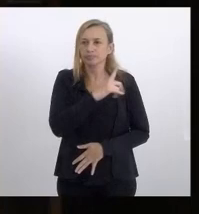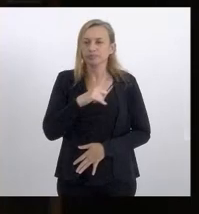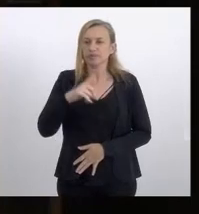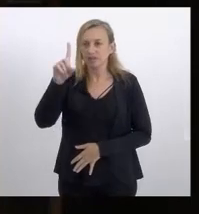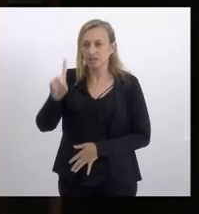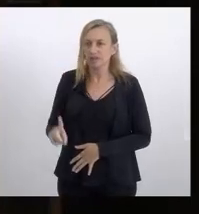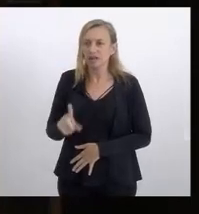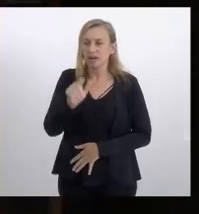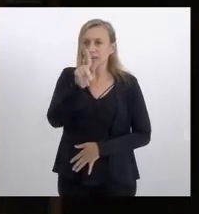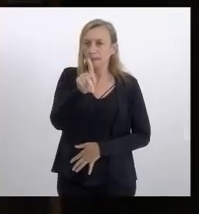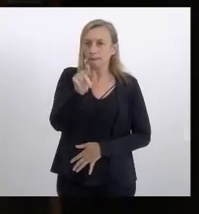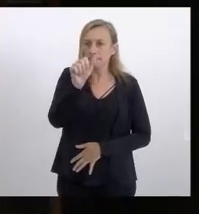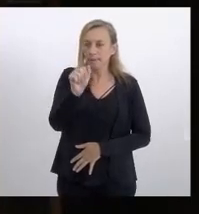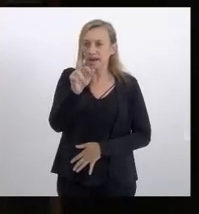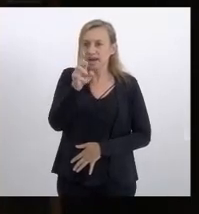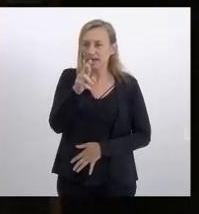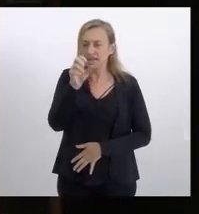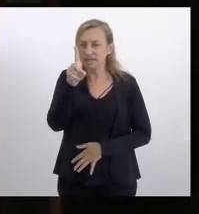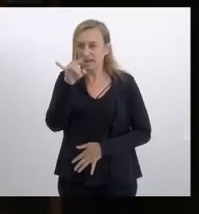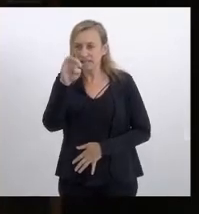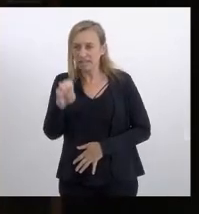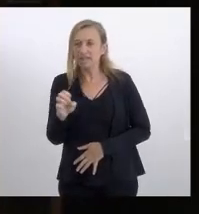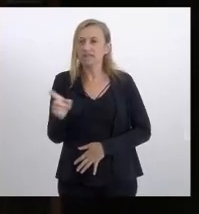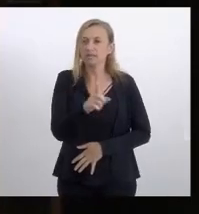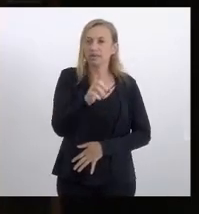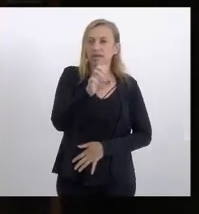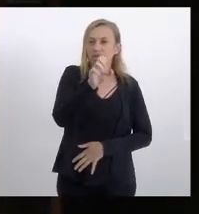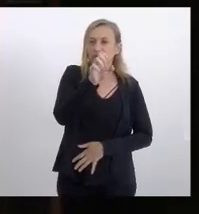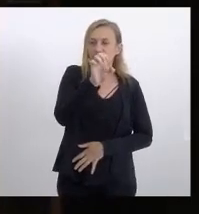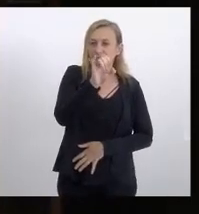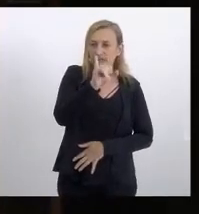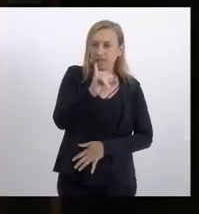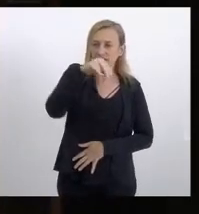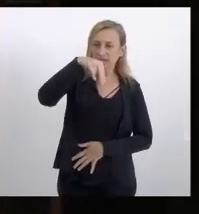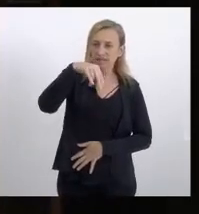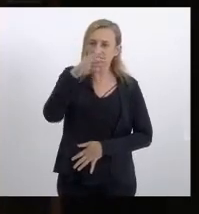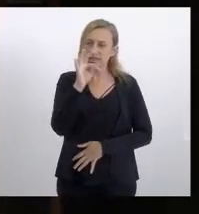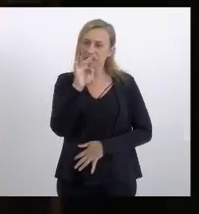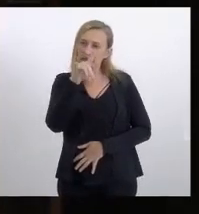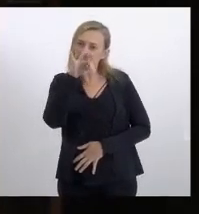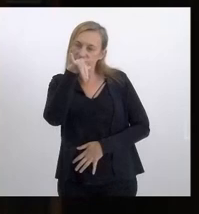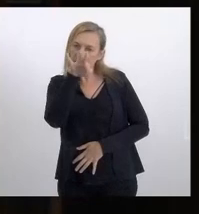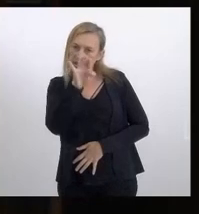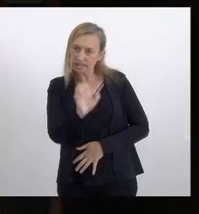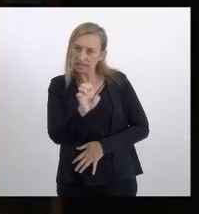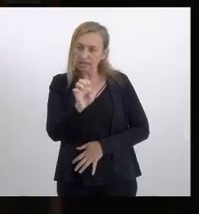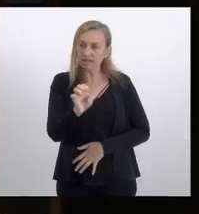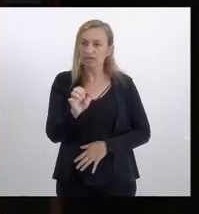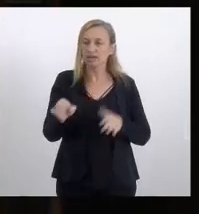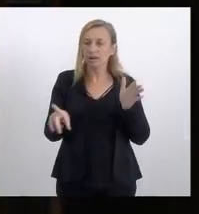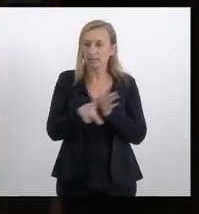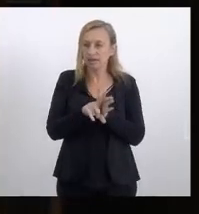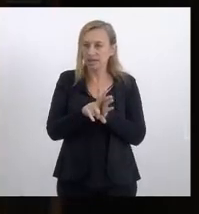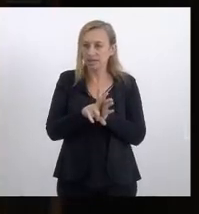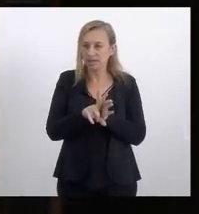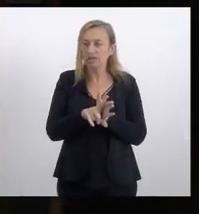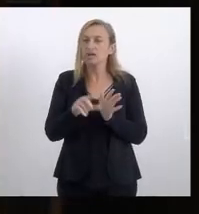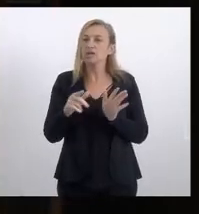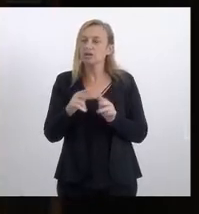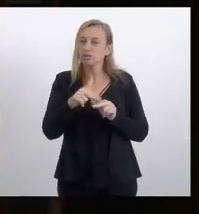tem direito à paridade e a integralidade né é o que diz a lei vigente agora então por isso que eu